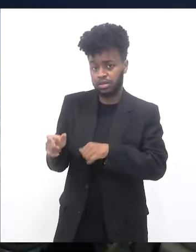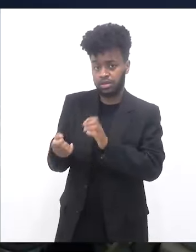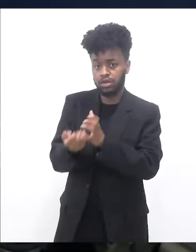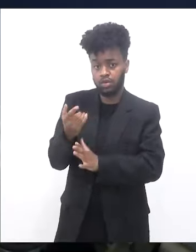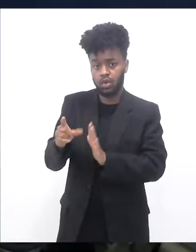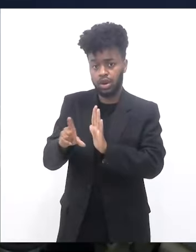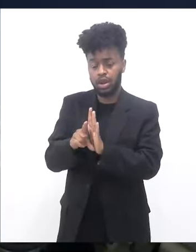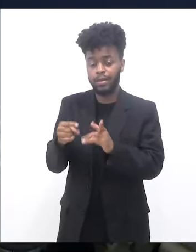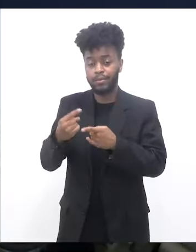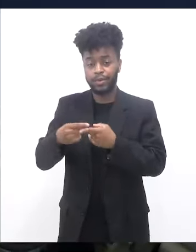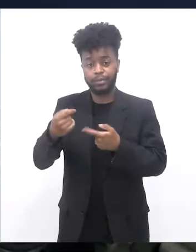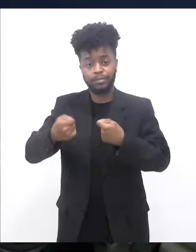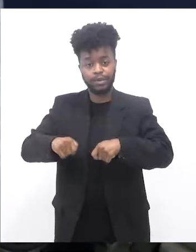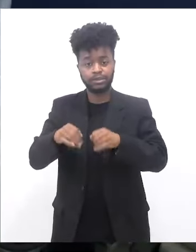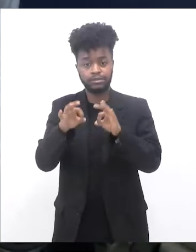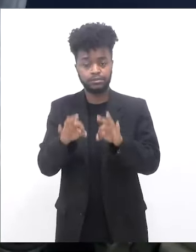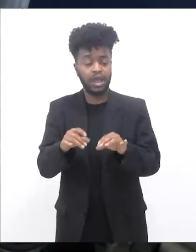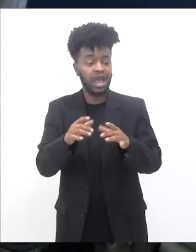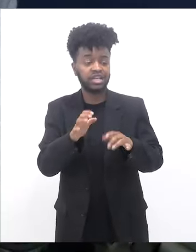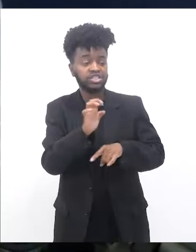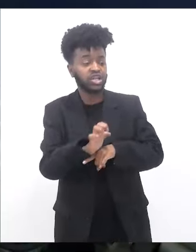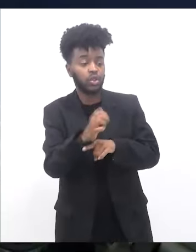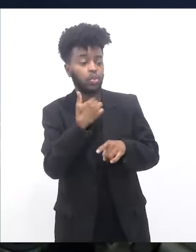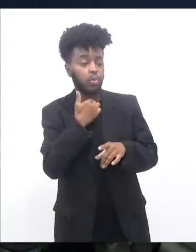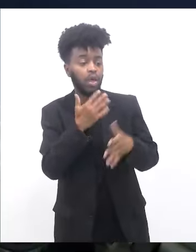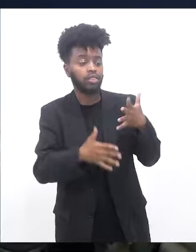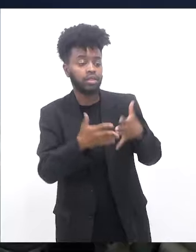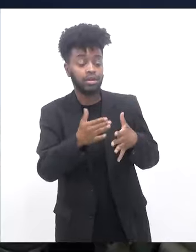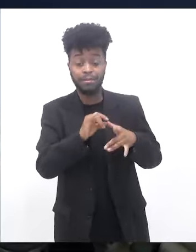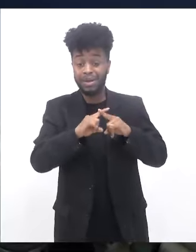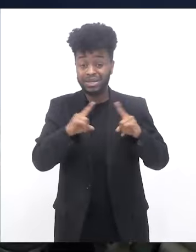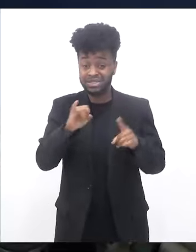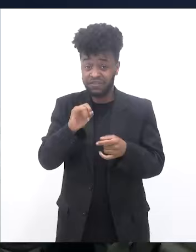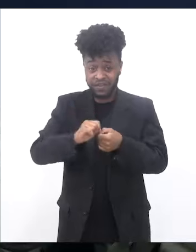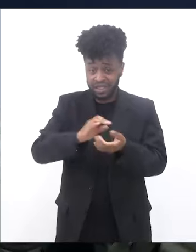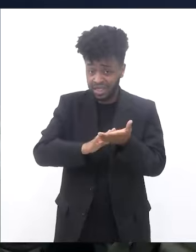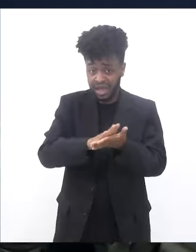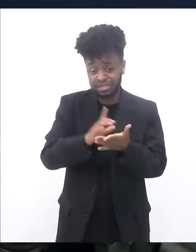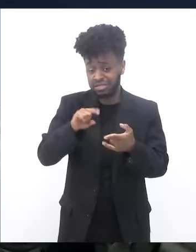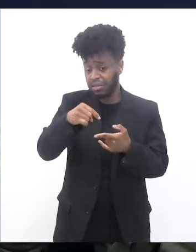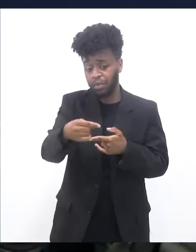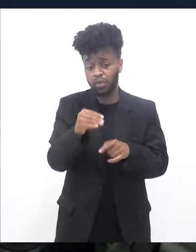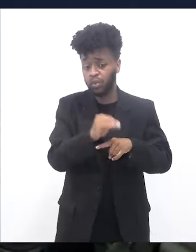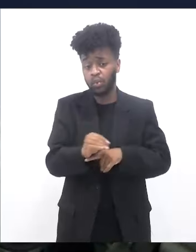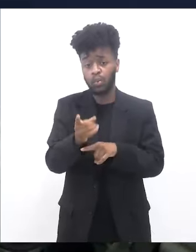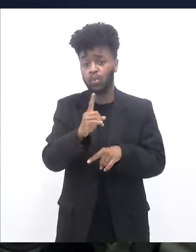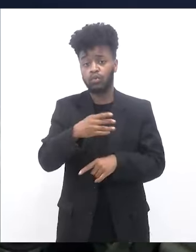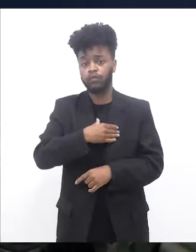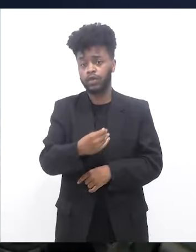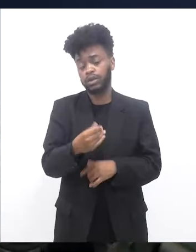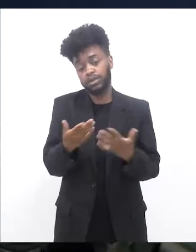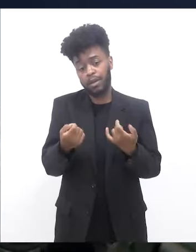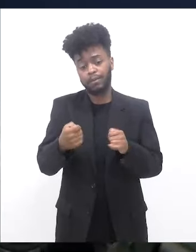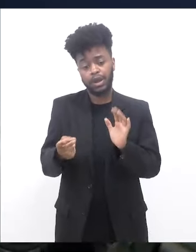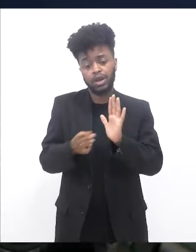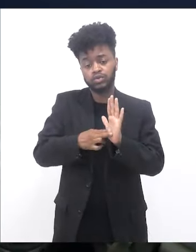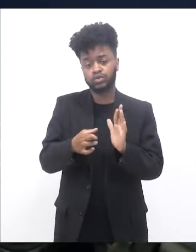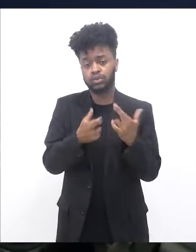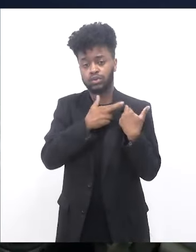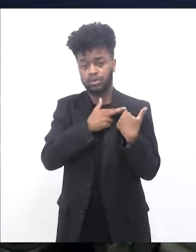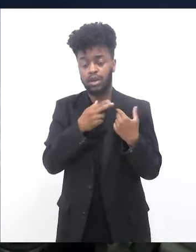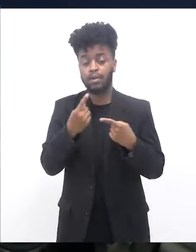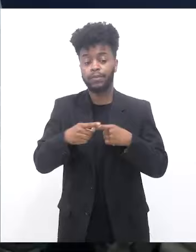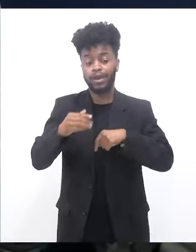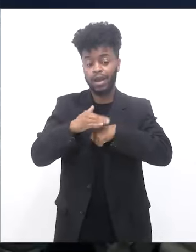legislador. Era uma necessidade. O Estado não deve se meter. Mas também, se ele não se meter, daqui a pouquinho ninguém cuida de filho, pô. Você tem que assumir essa